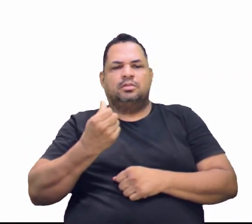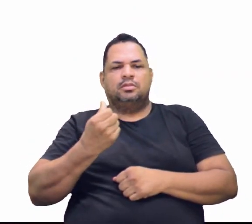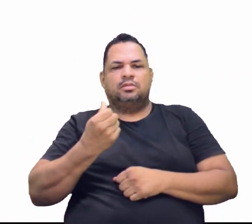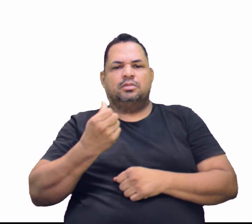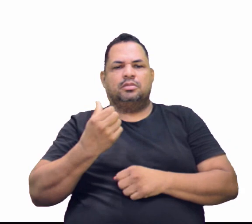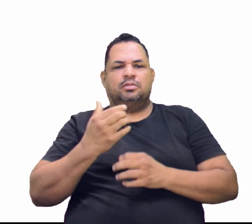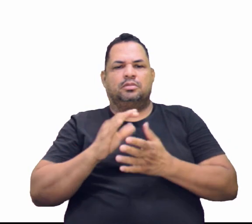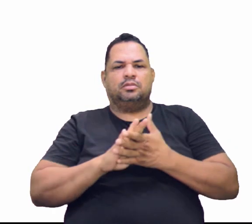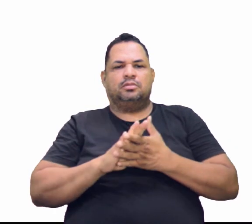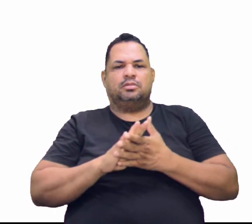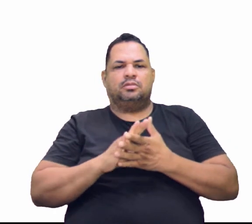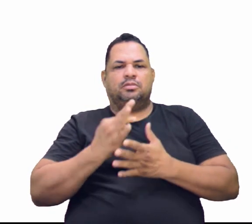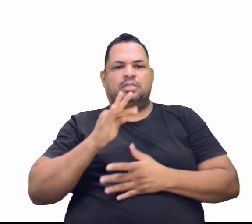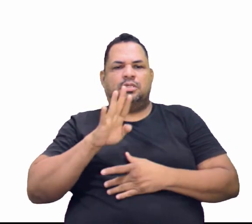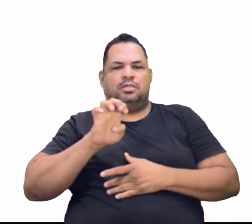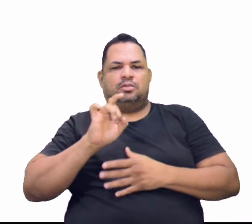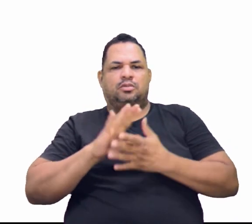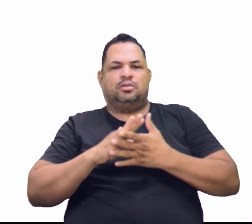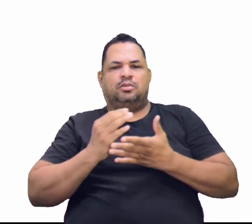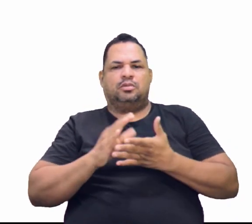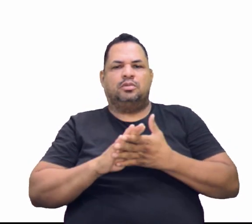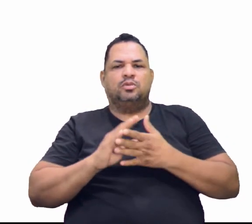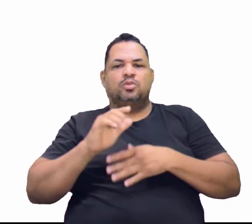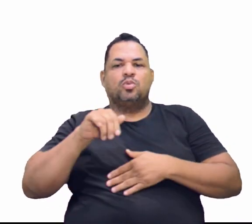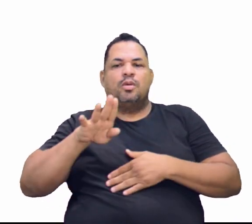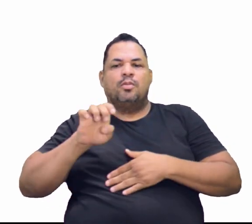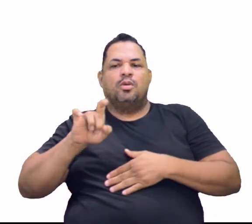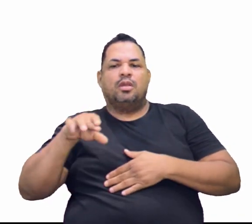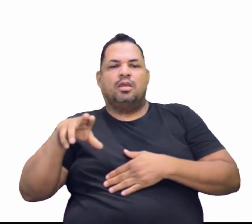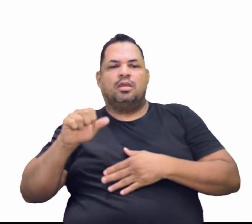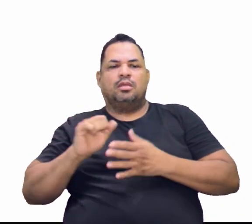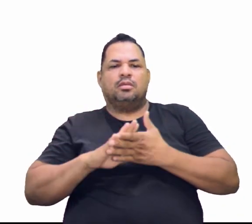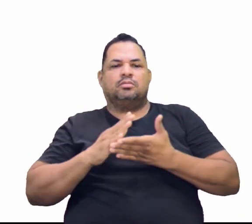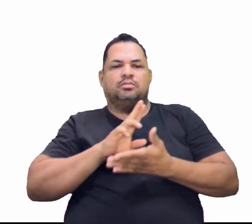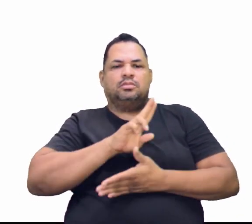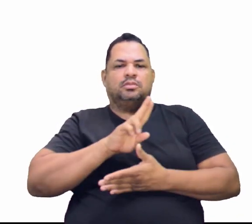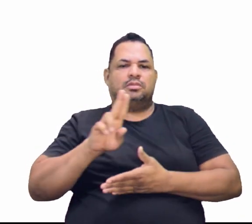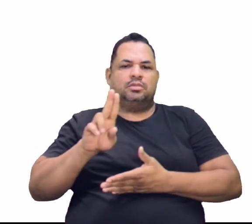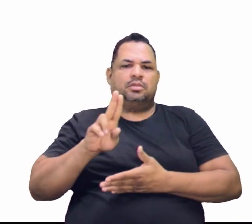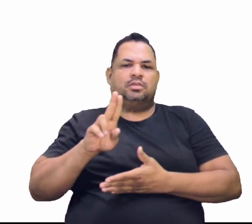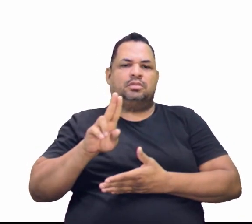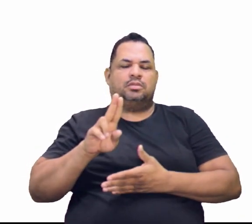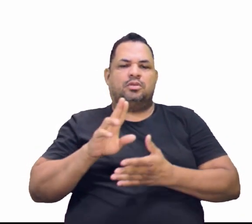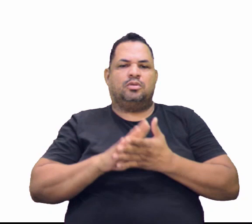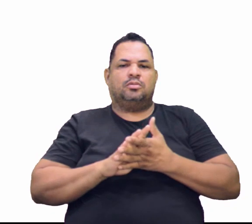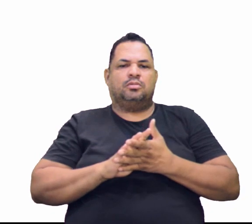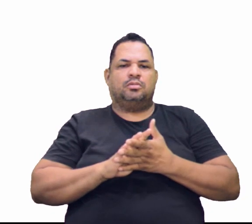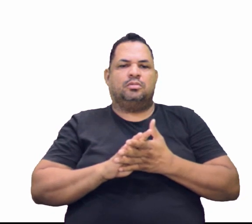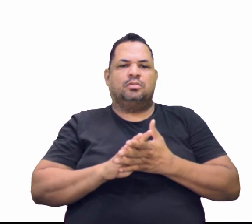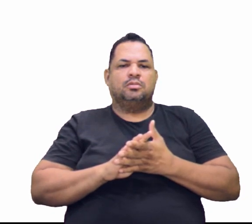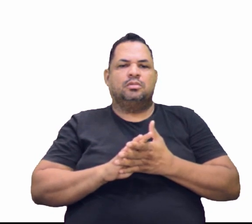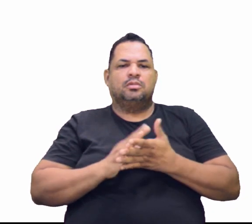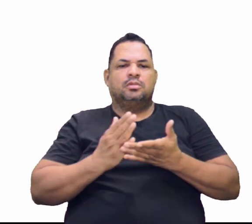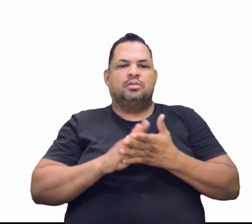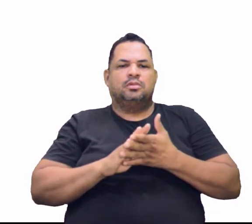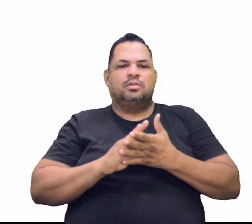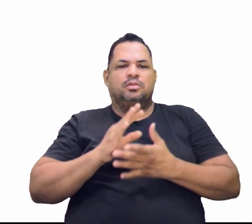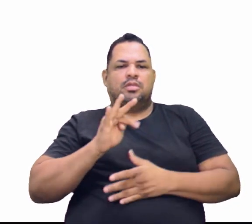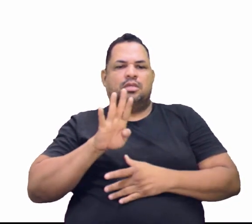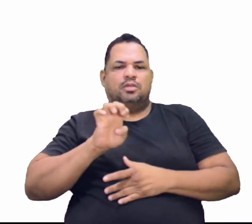1956, o território federal do Guaporé passa a ser chamada de território federal